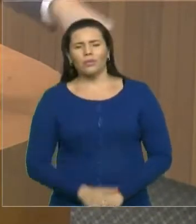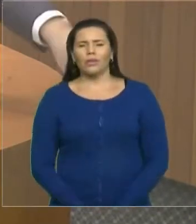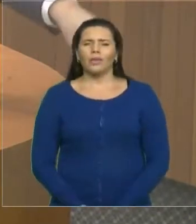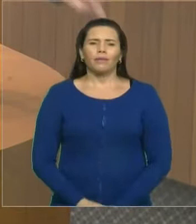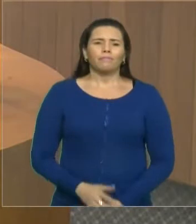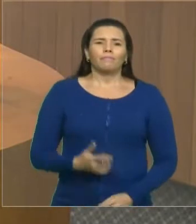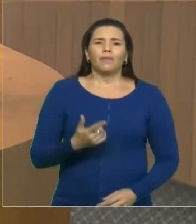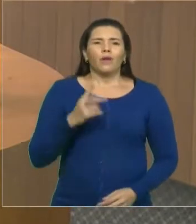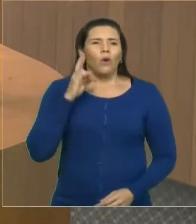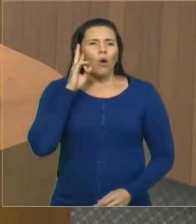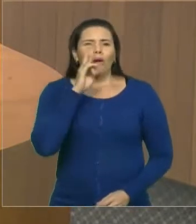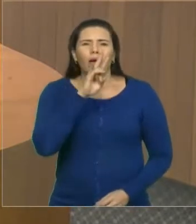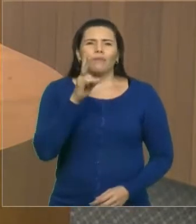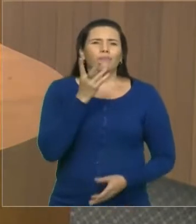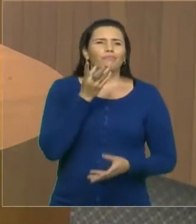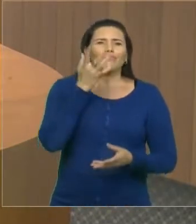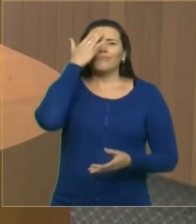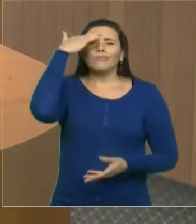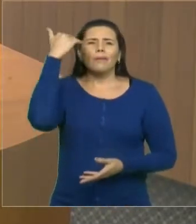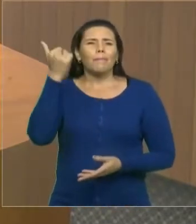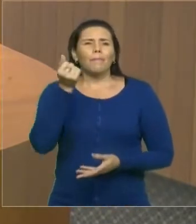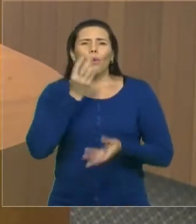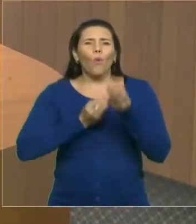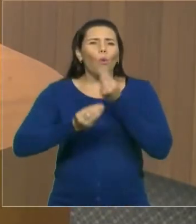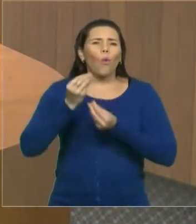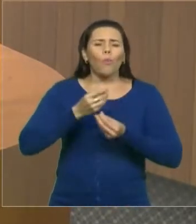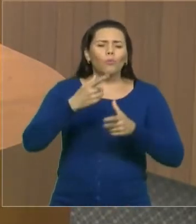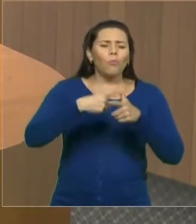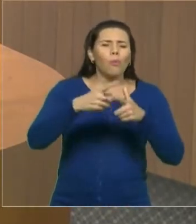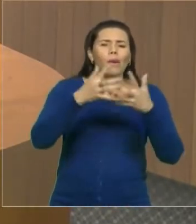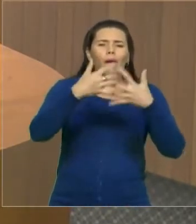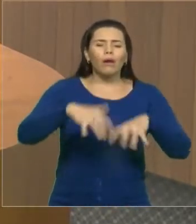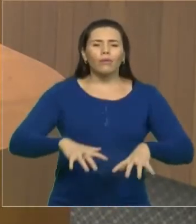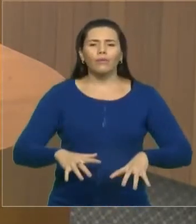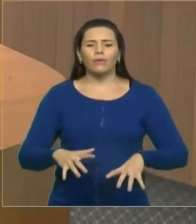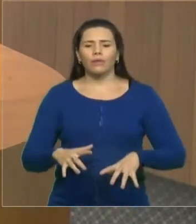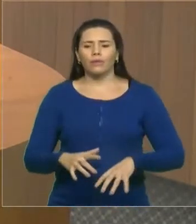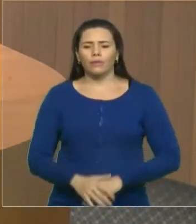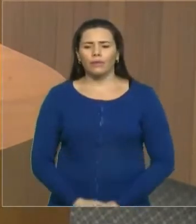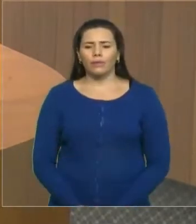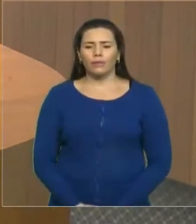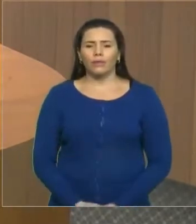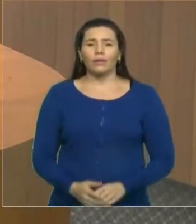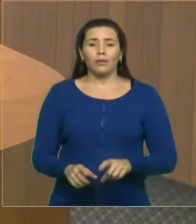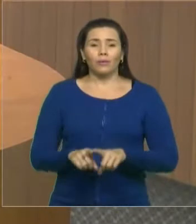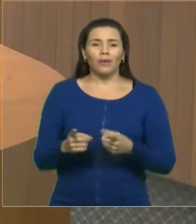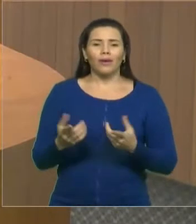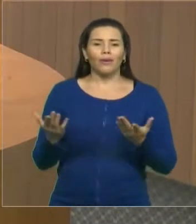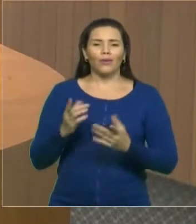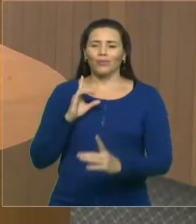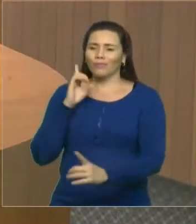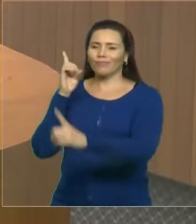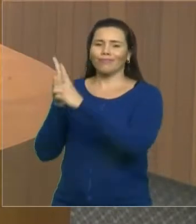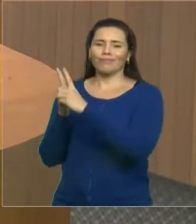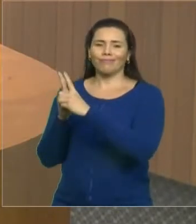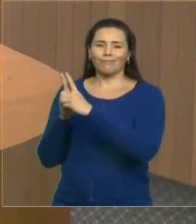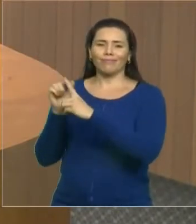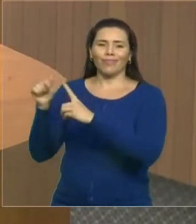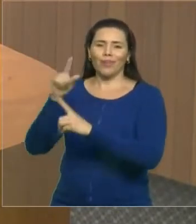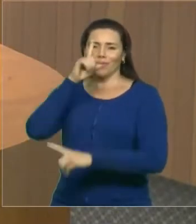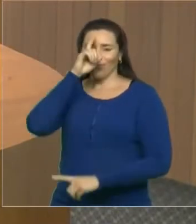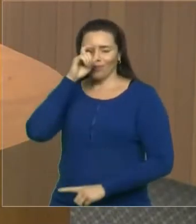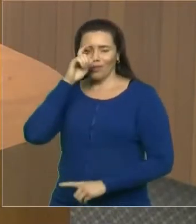vê na inauguração do Centro de Hemodiálise de São Luís não só mais uma esperança, mas a